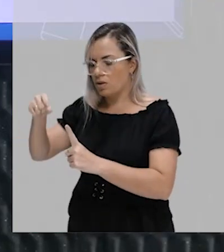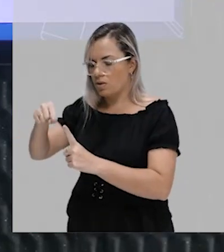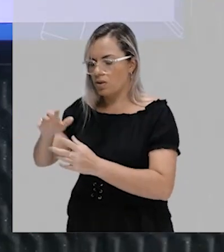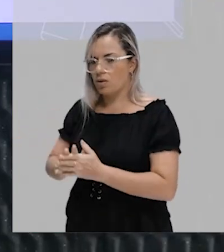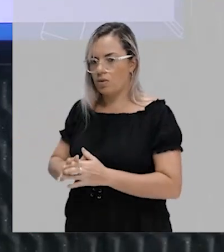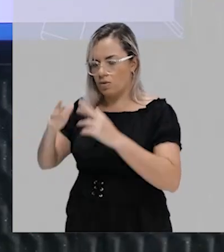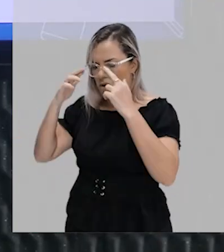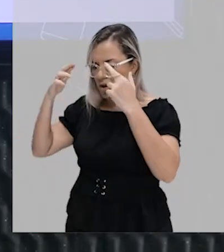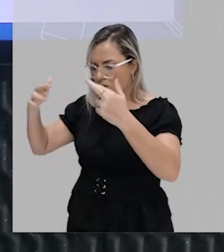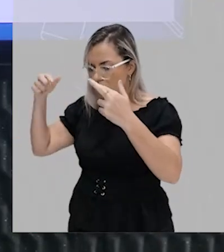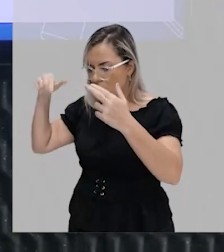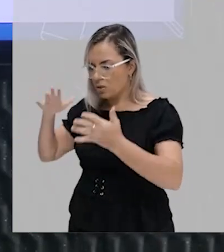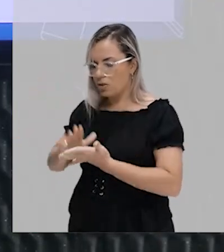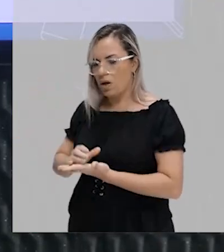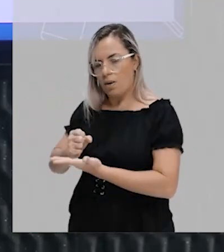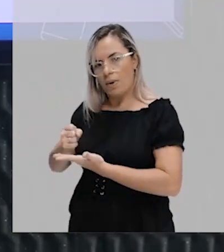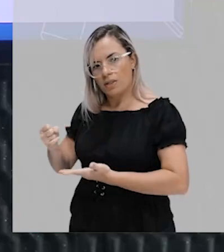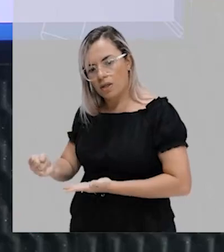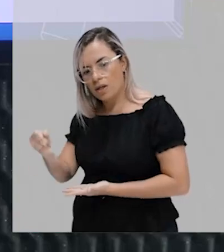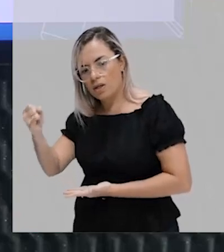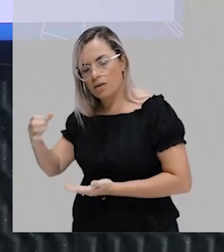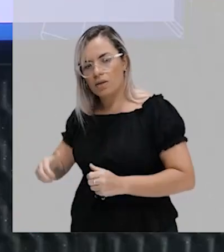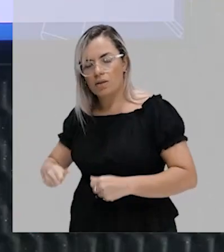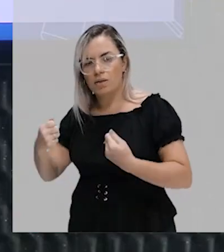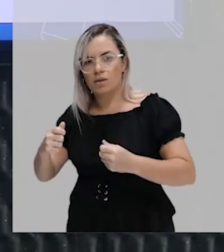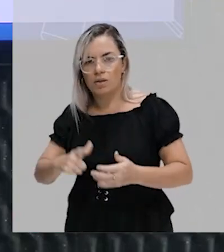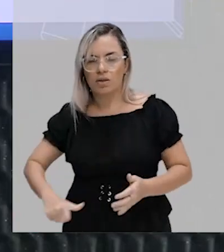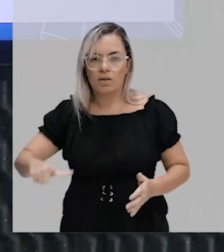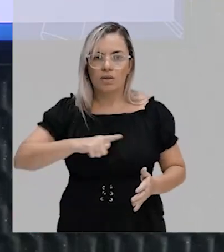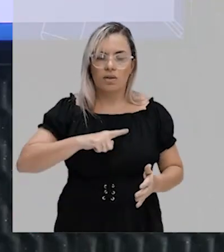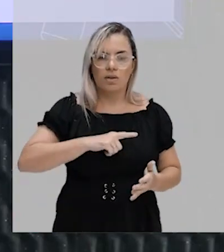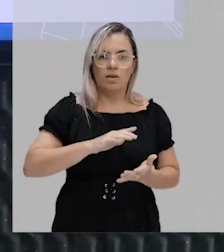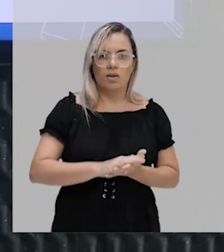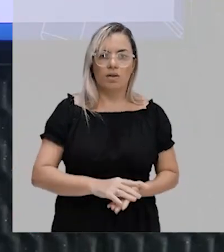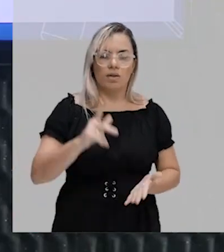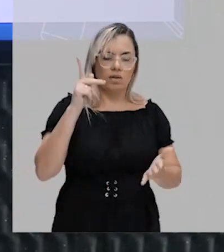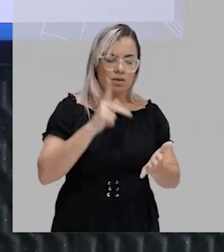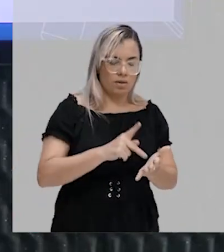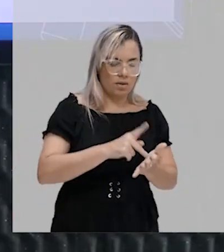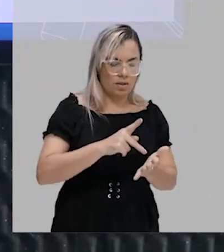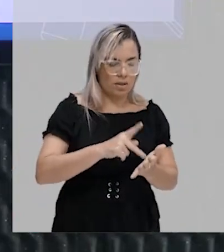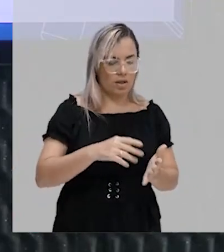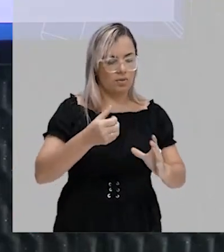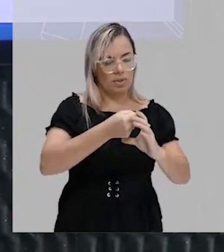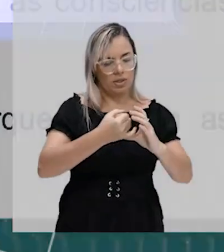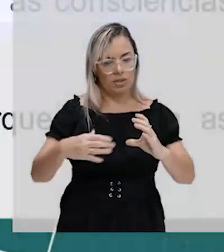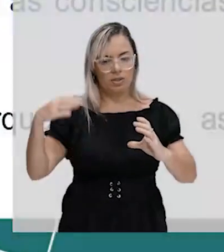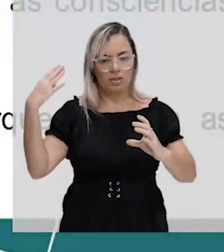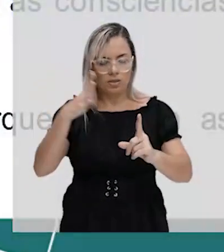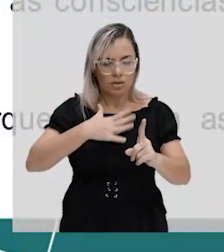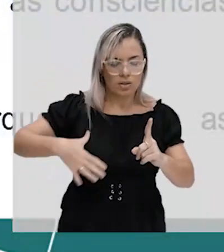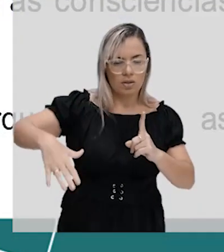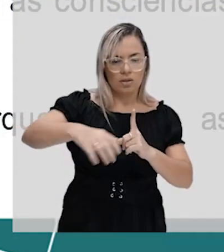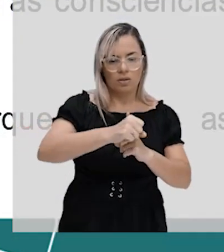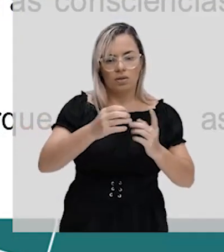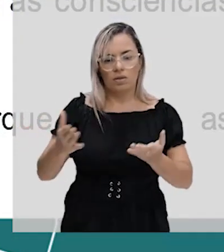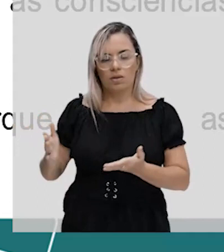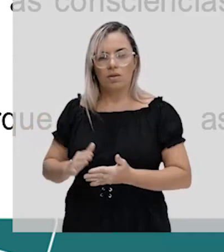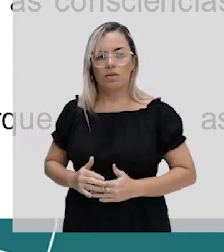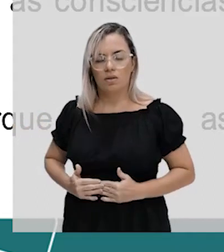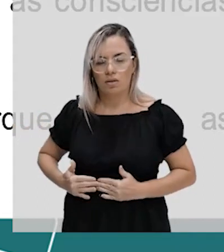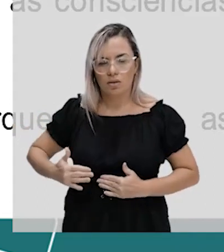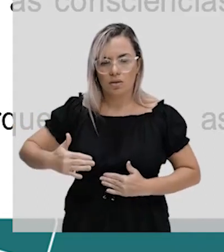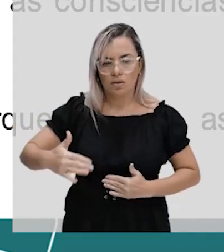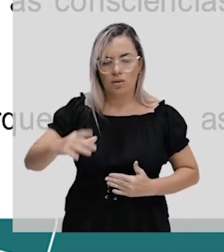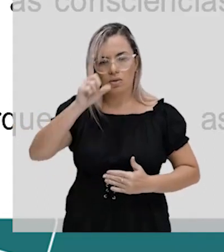o respaldo que ela precisava ter para ser considerada de verdade uma ciência. E aí, nesse processo, Durkheim